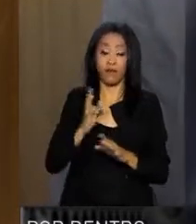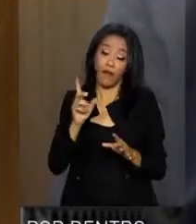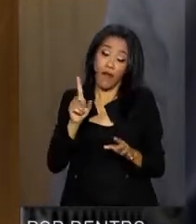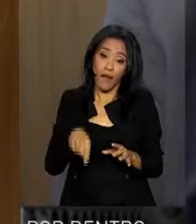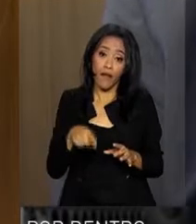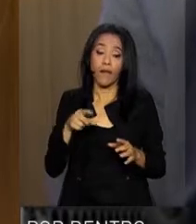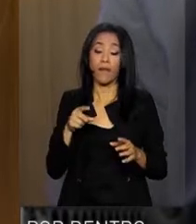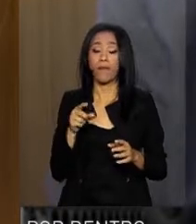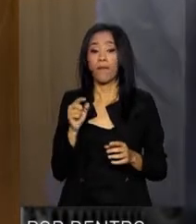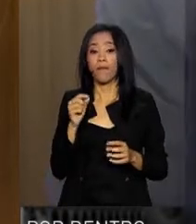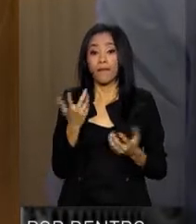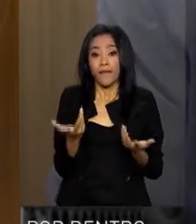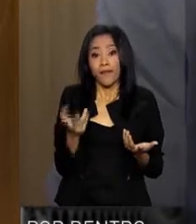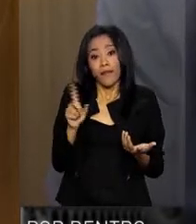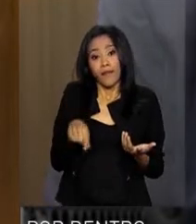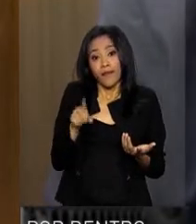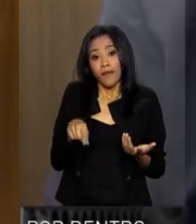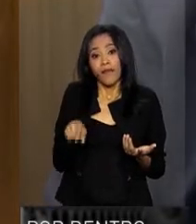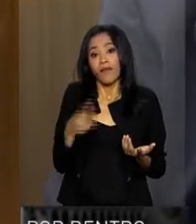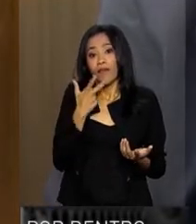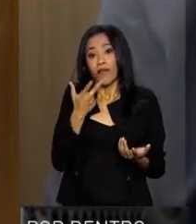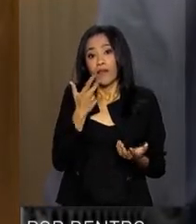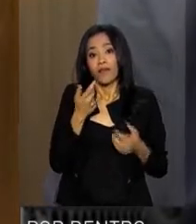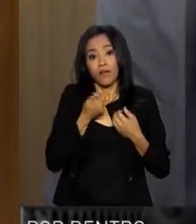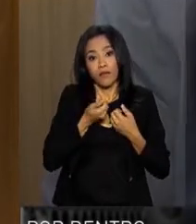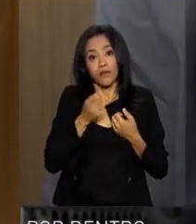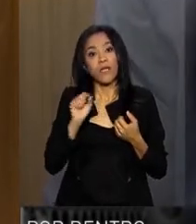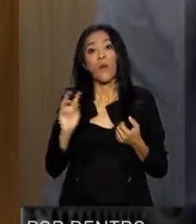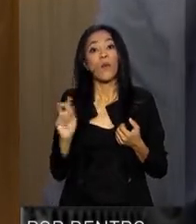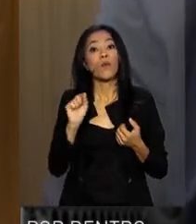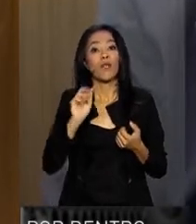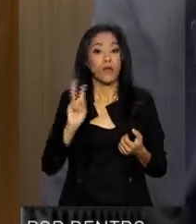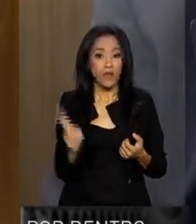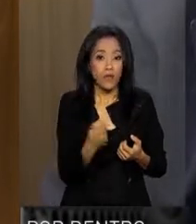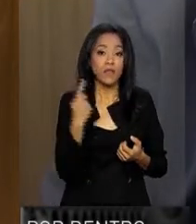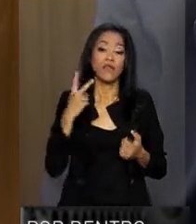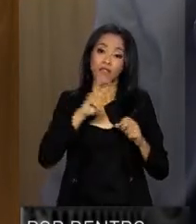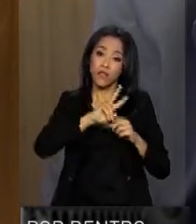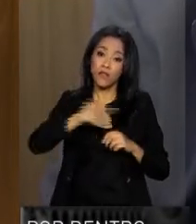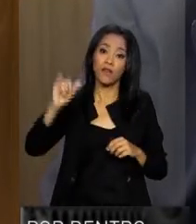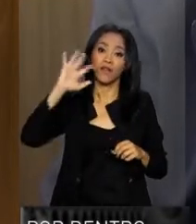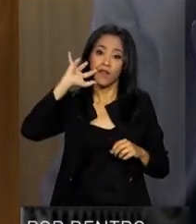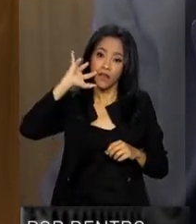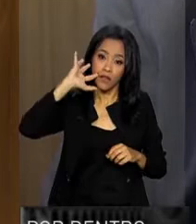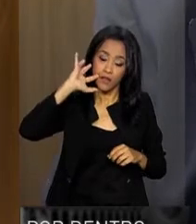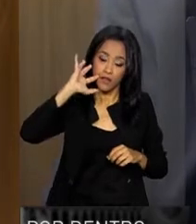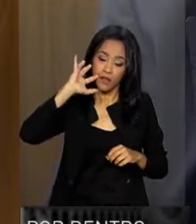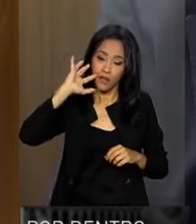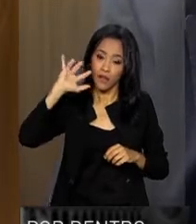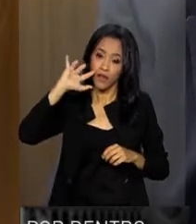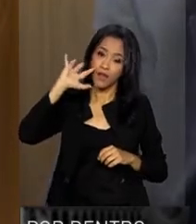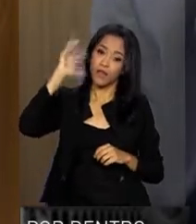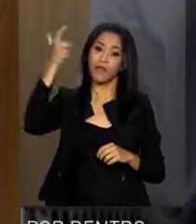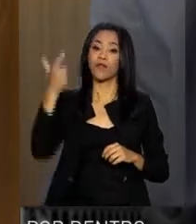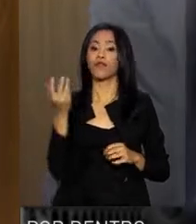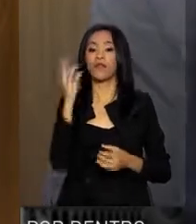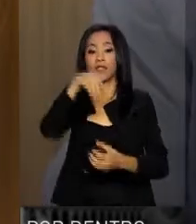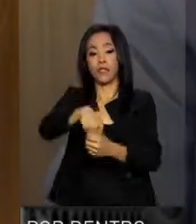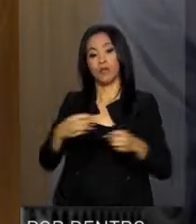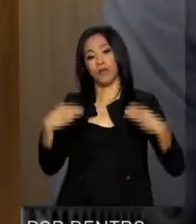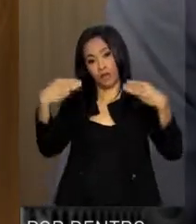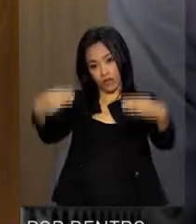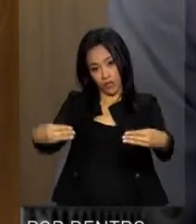e é dando ênfase a essa solução que nós vamos é é no ministério dar continuidade a essa